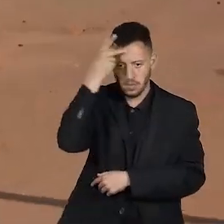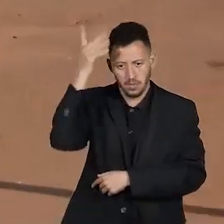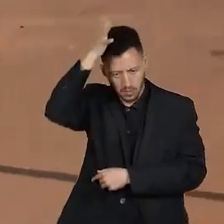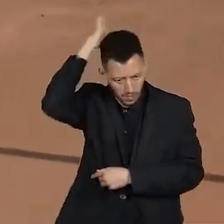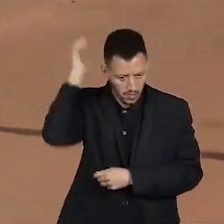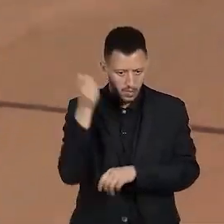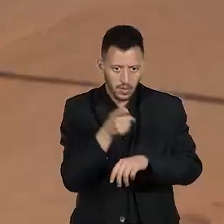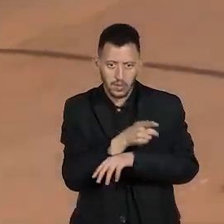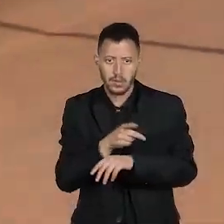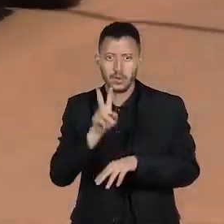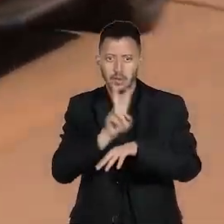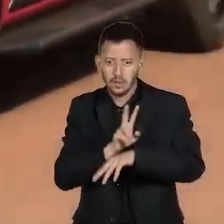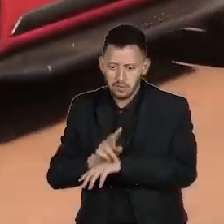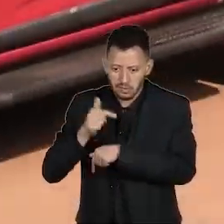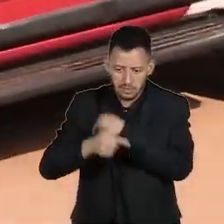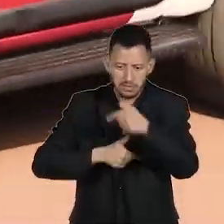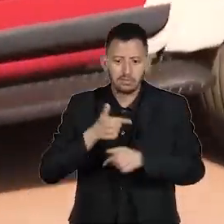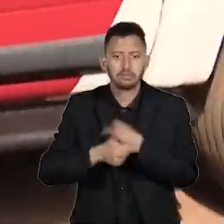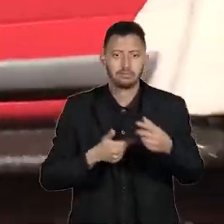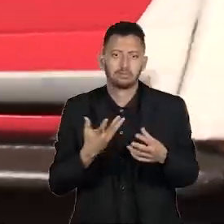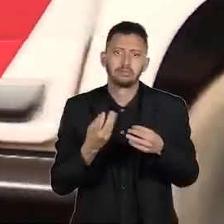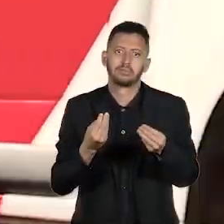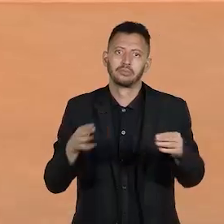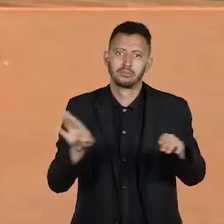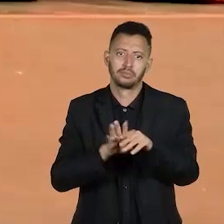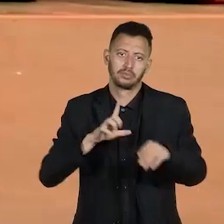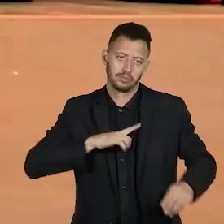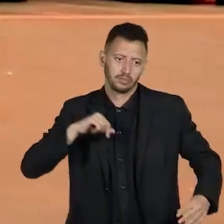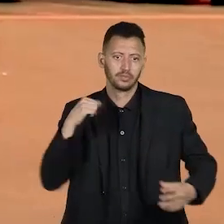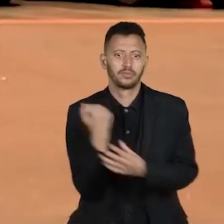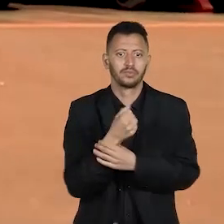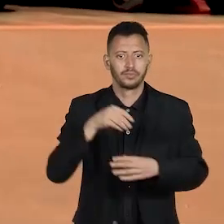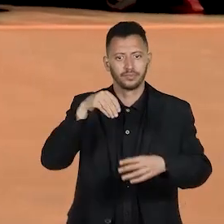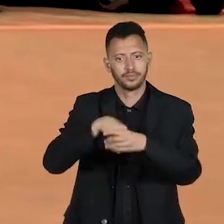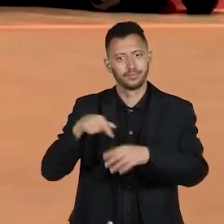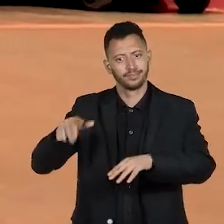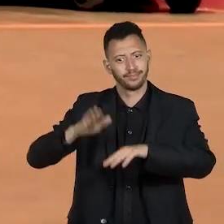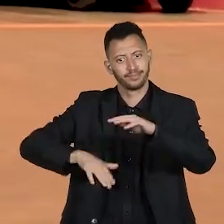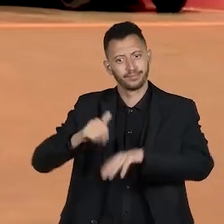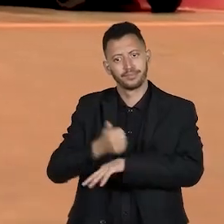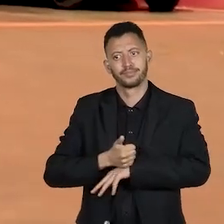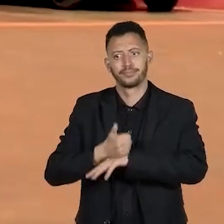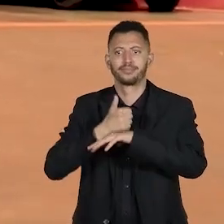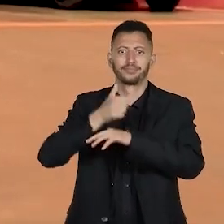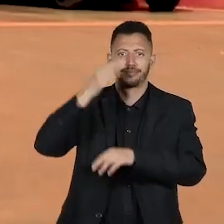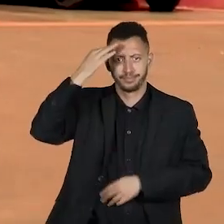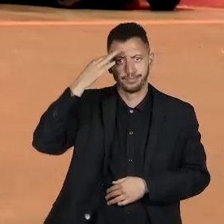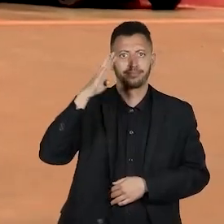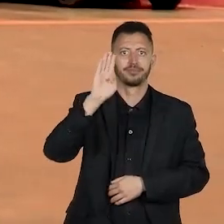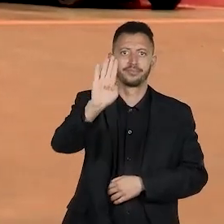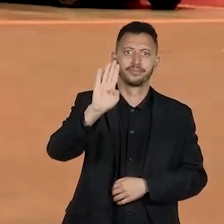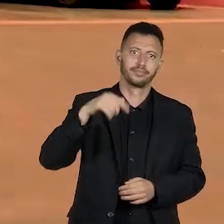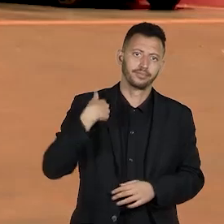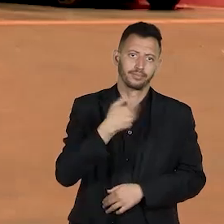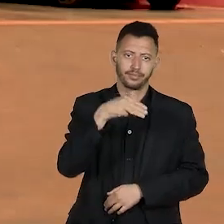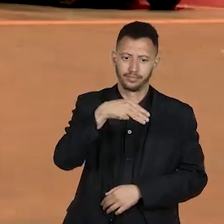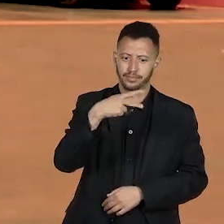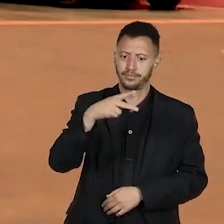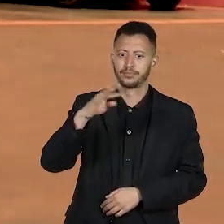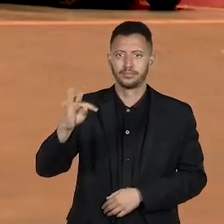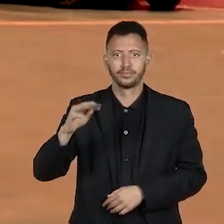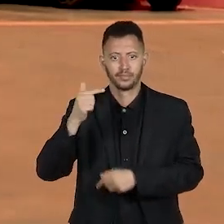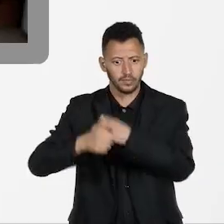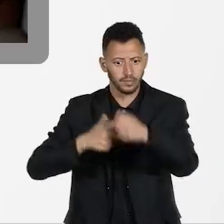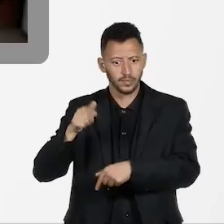bombeiros e brigadistas trabalham arduamente. E a segurança desses profissionais é prioridade para